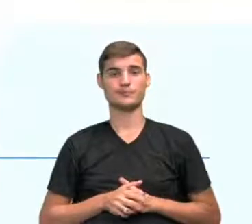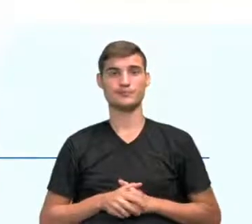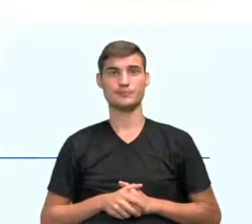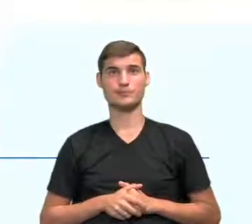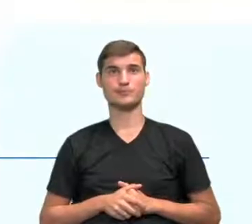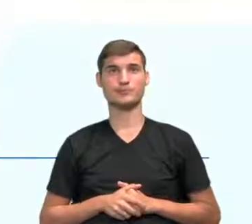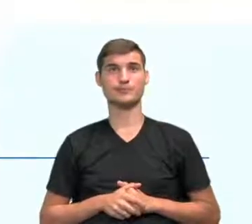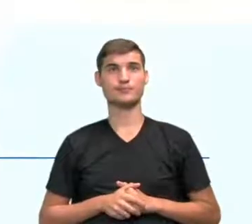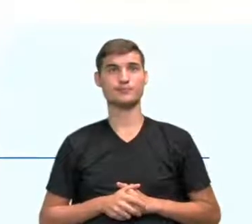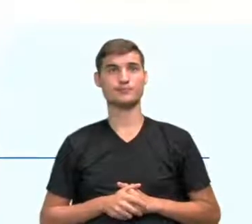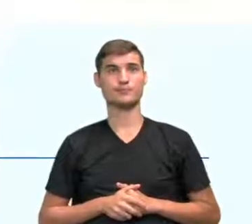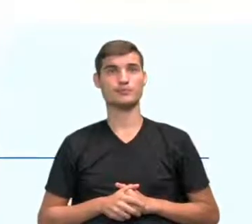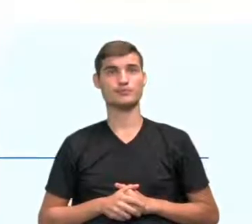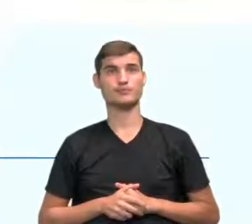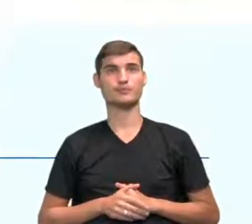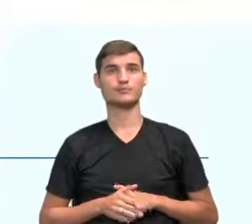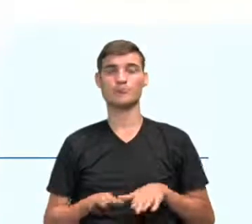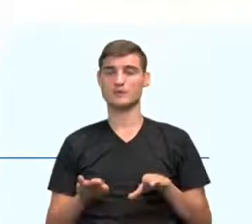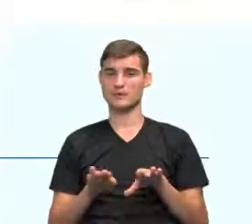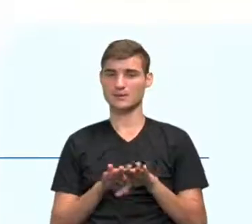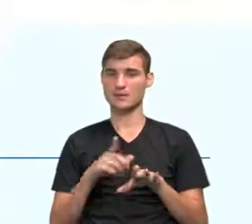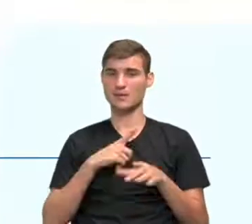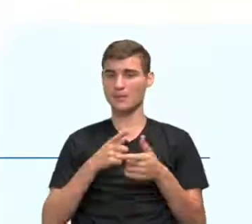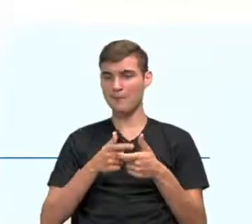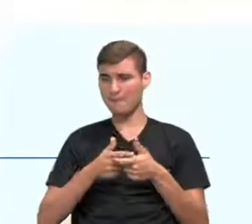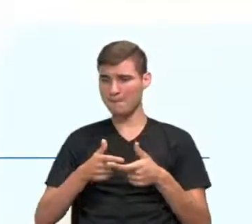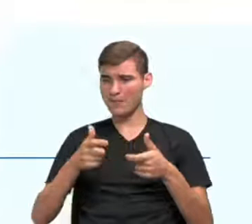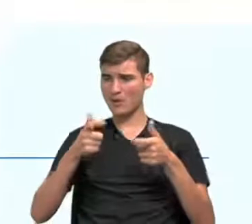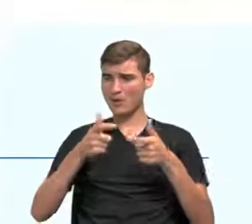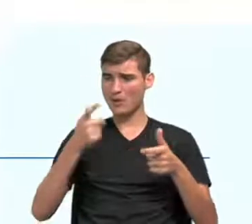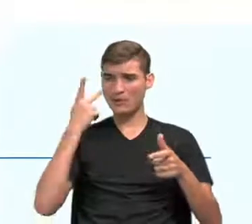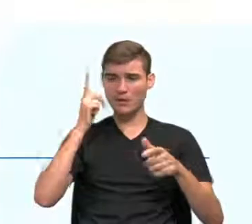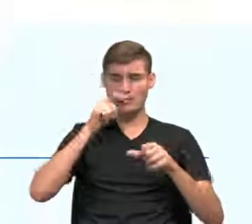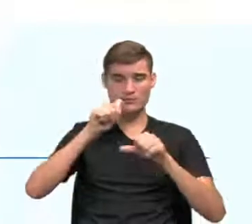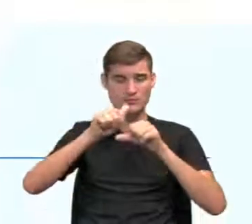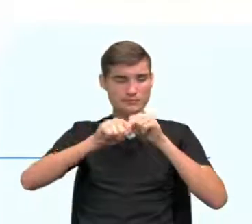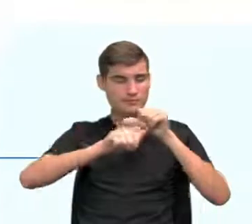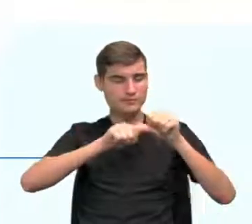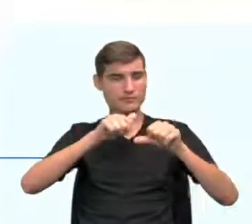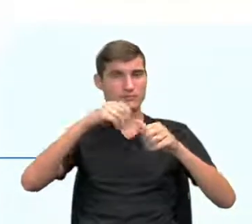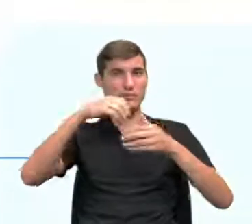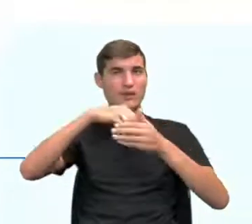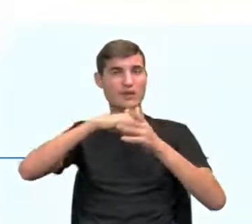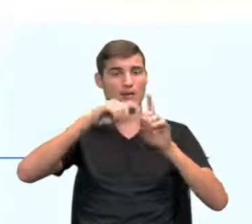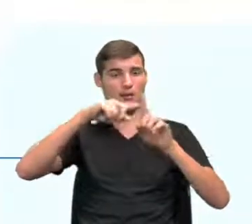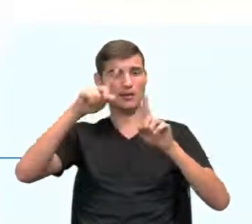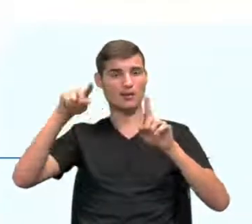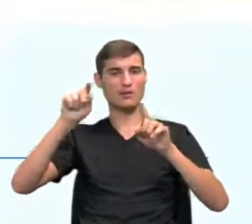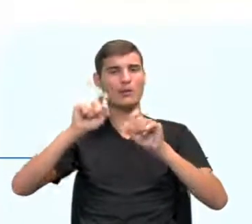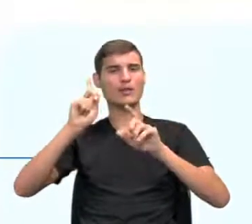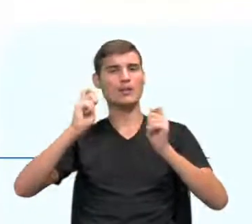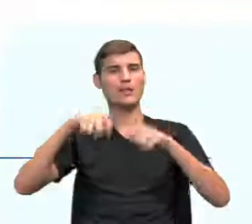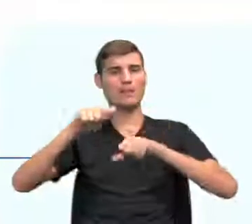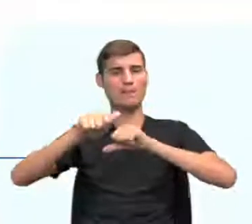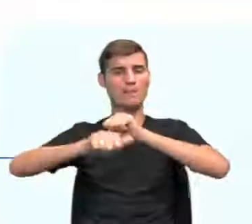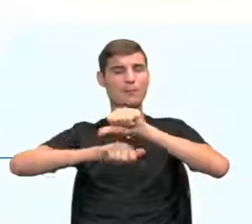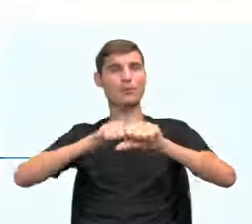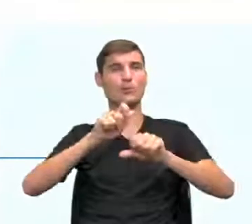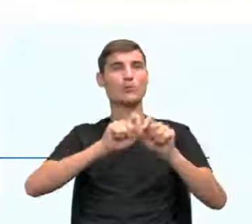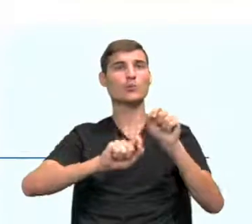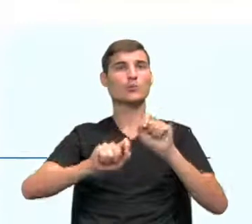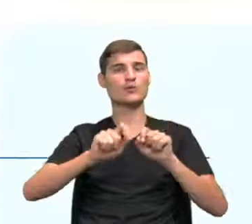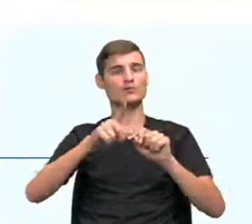E eu tenho também mais grandezas para manipular quando eu falo de trem de pulso. O que eu posso manipular aqui nesse trem de pulso?